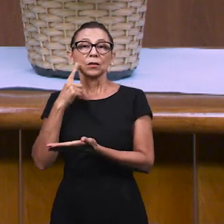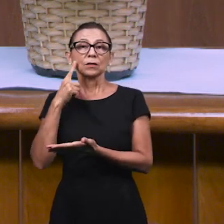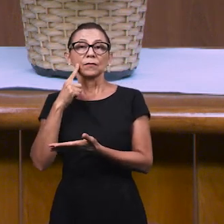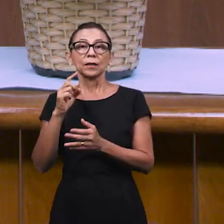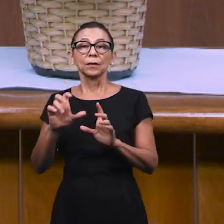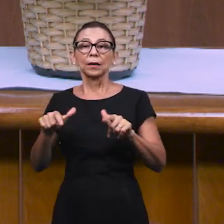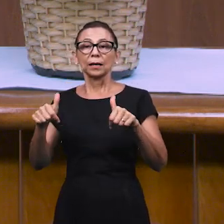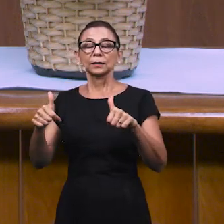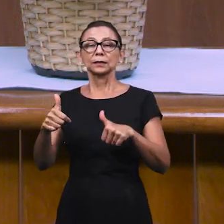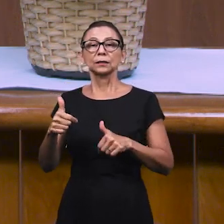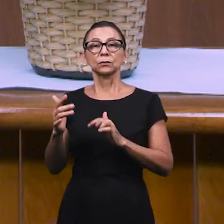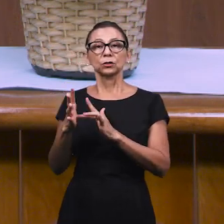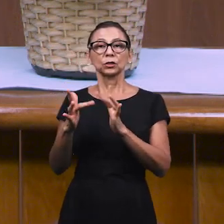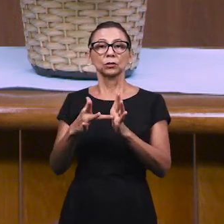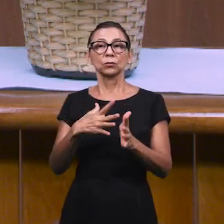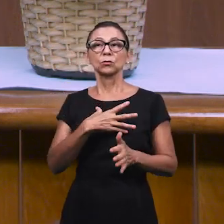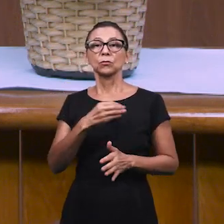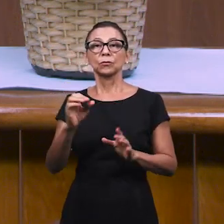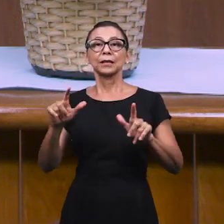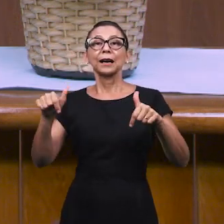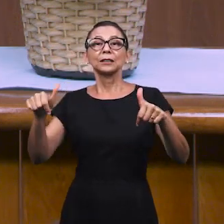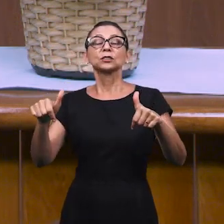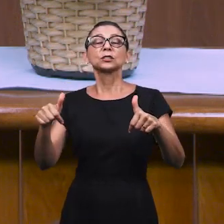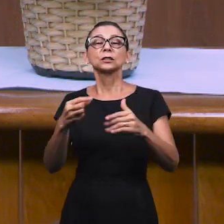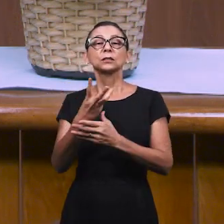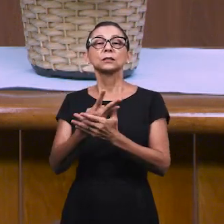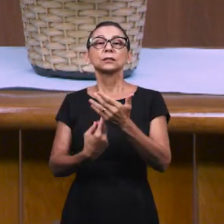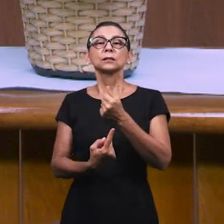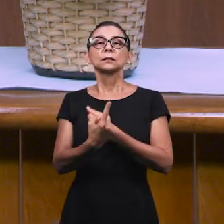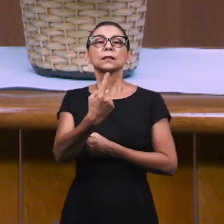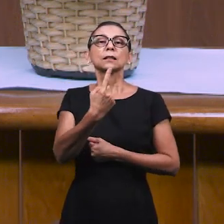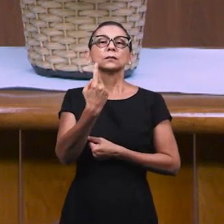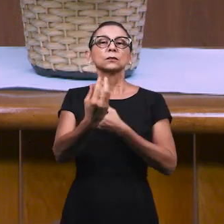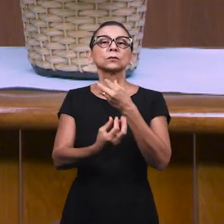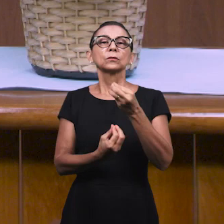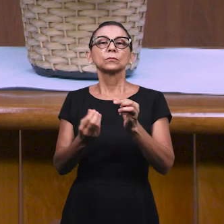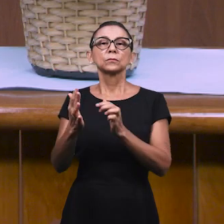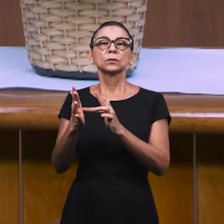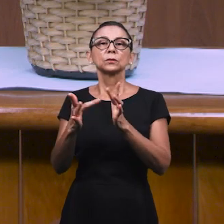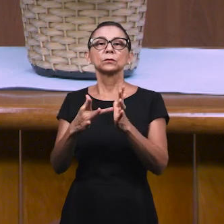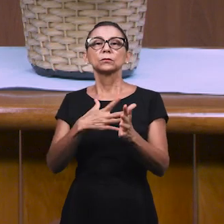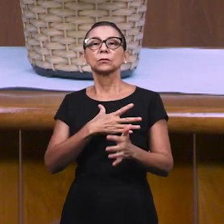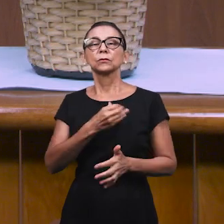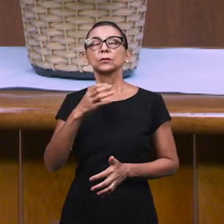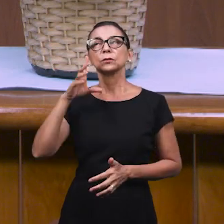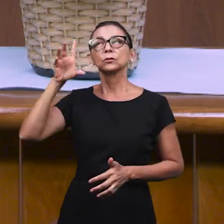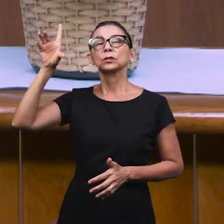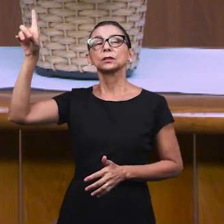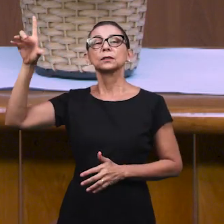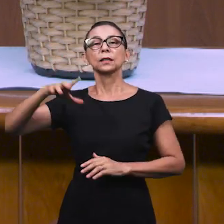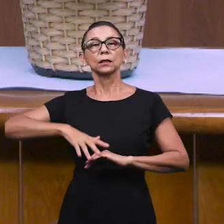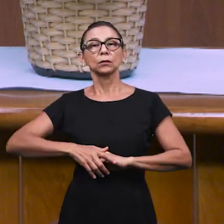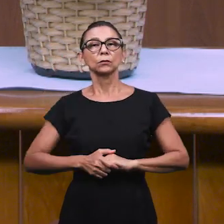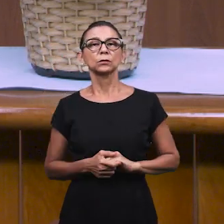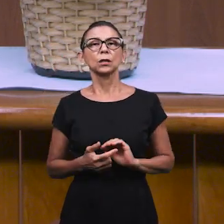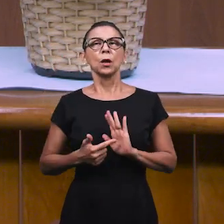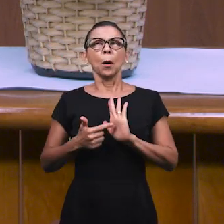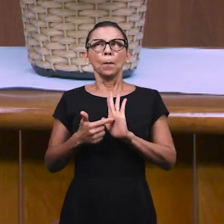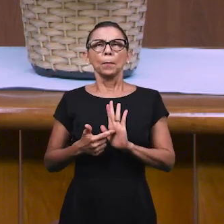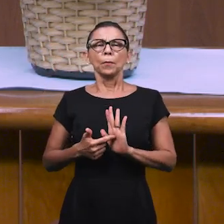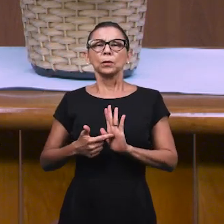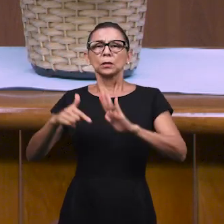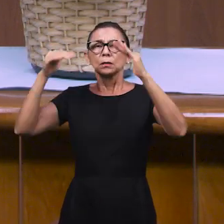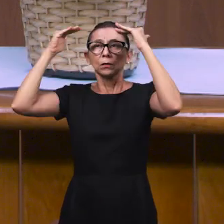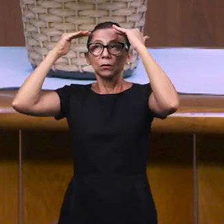Filho, a Trindade, operando. De que forma? Jesus, o Filho de Deus, mostrando ao homem a obediência que ele tinha do